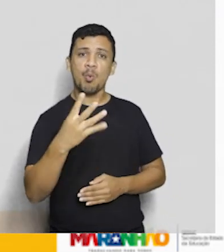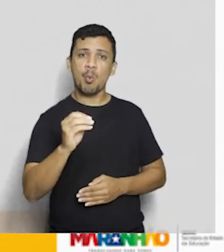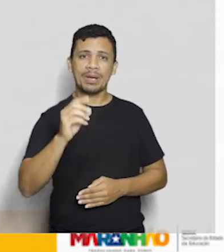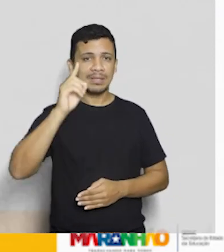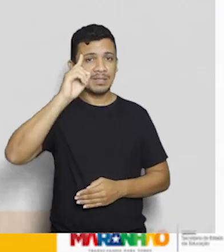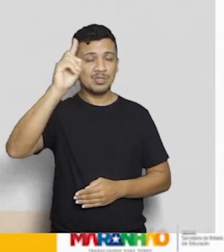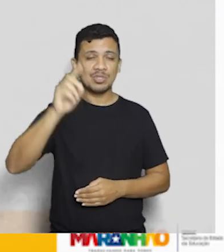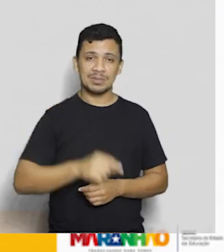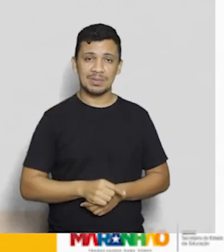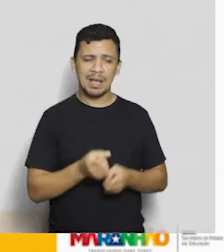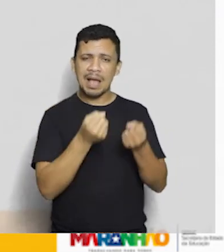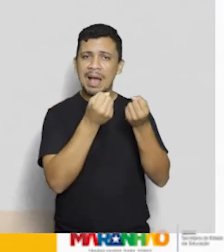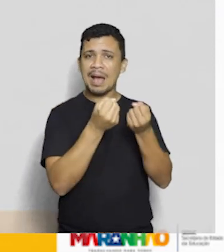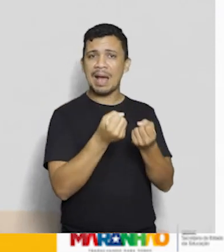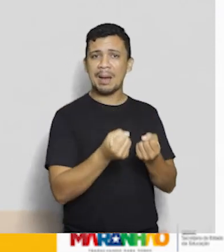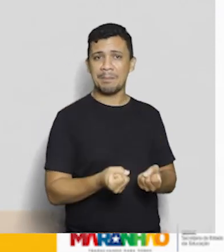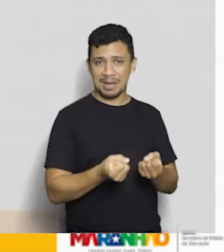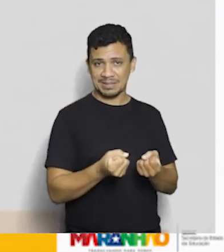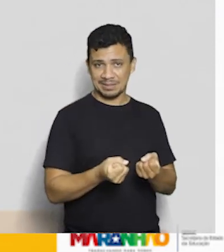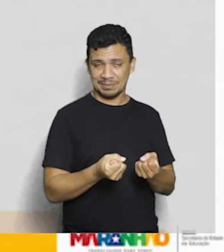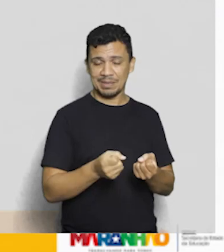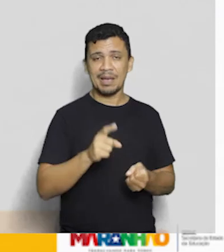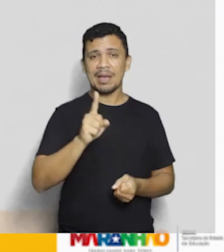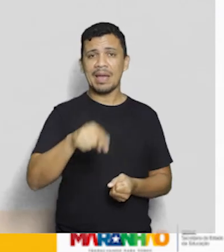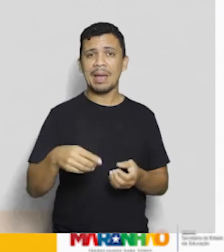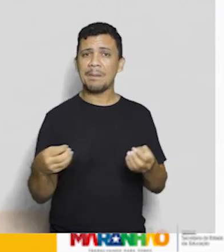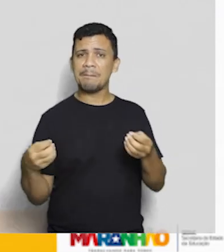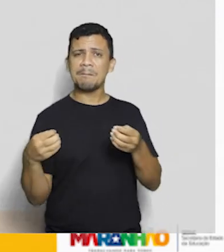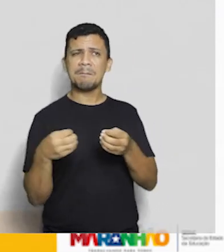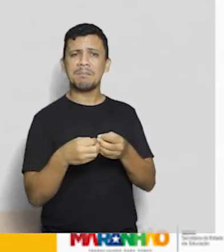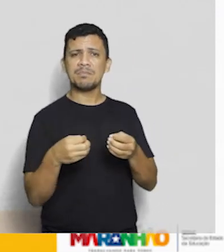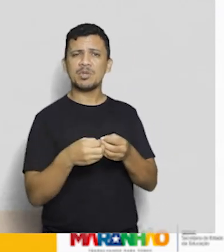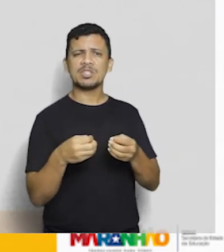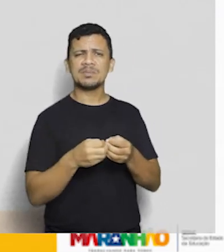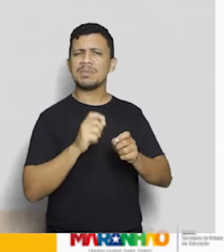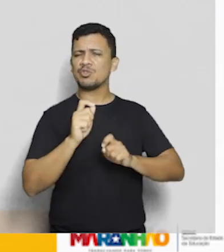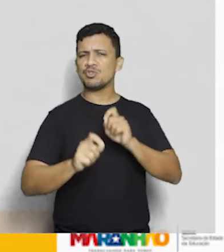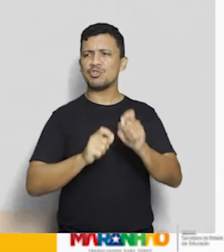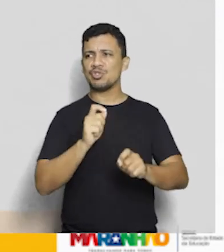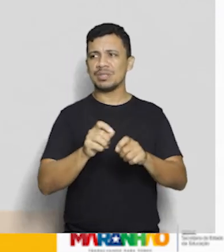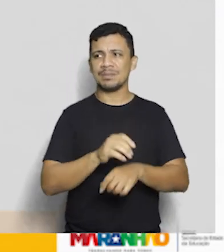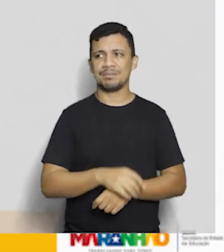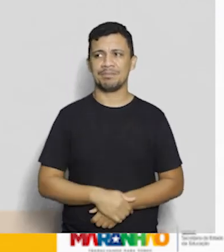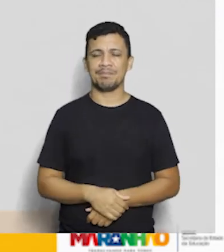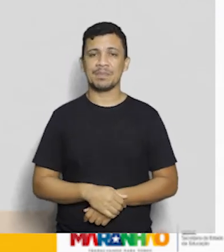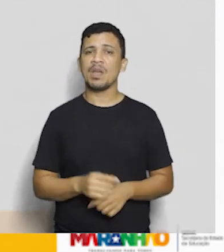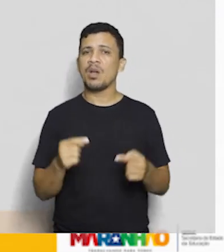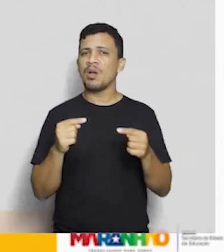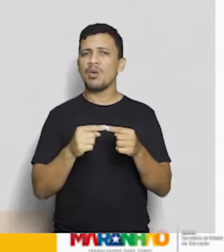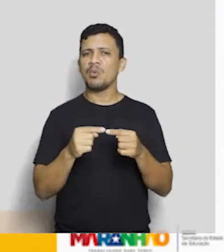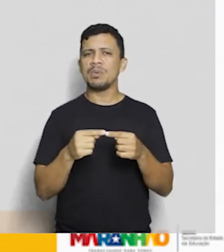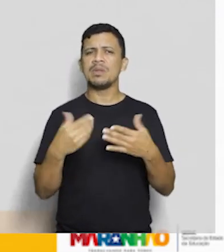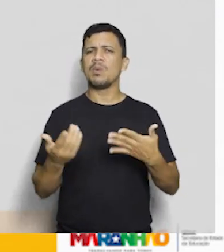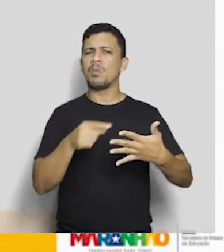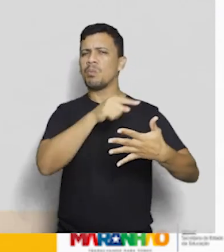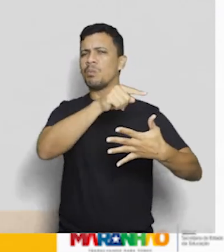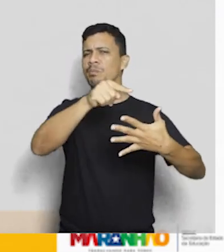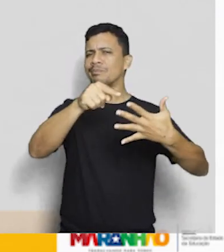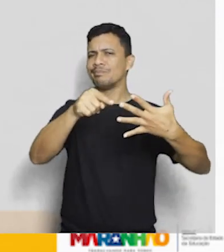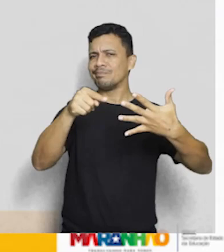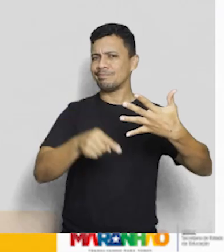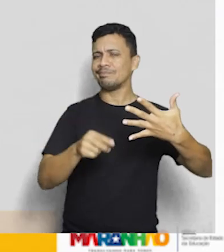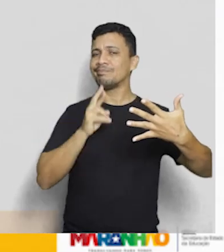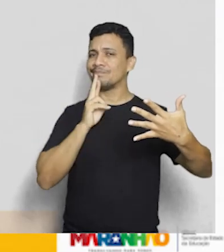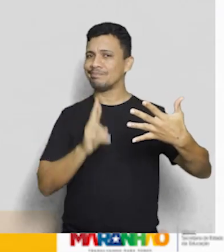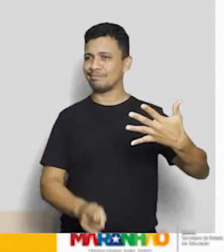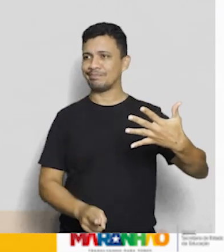residual desse isótopo é mais próxima de. A massa residual é mais próxima